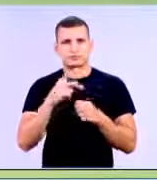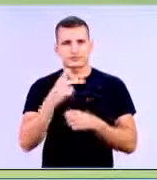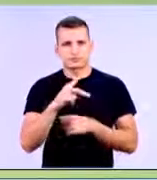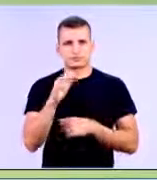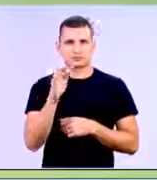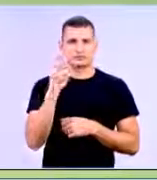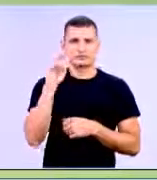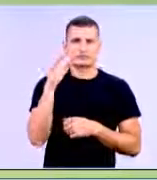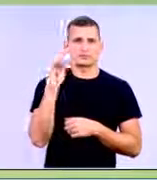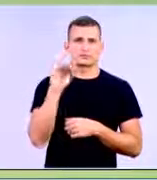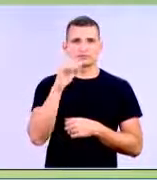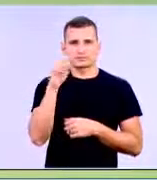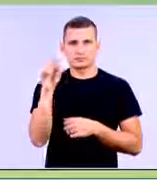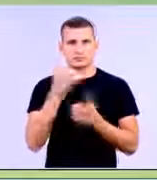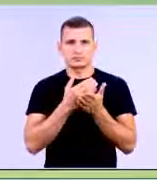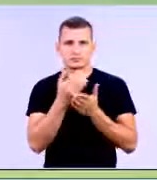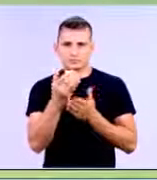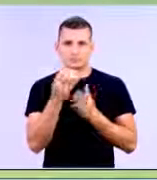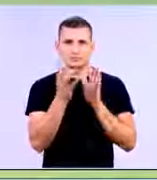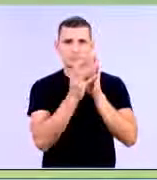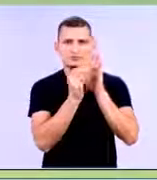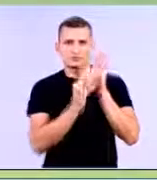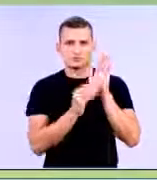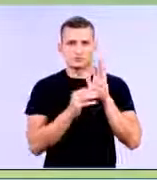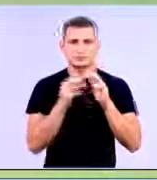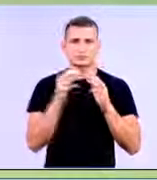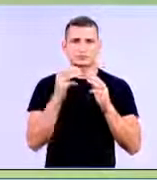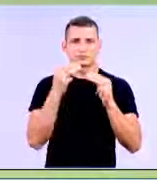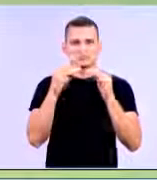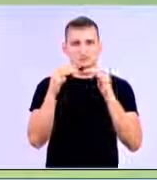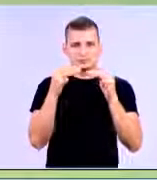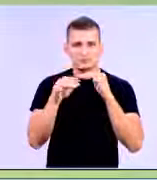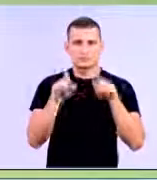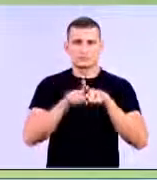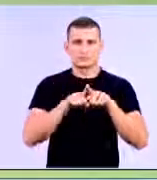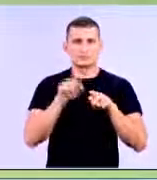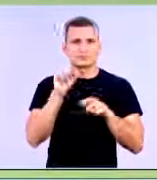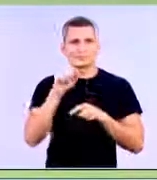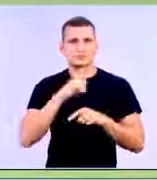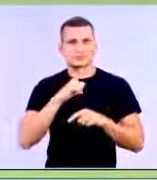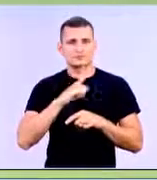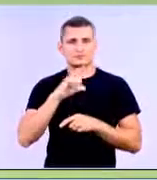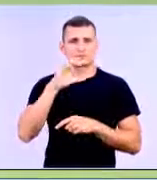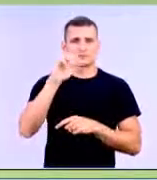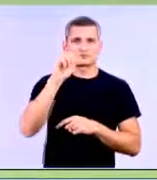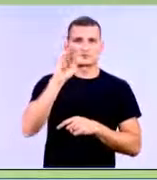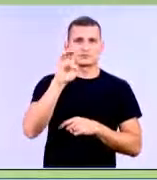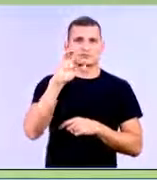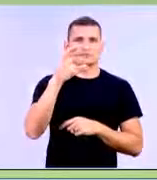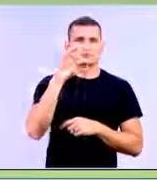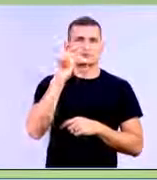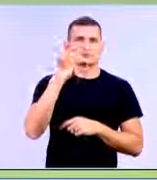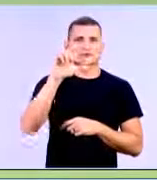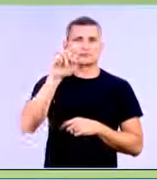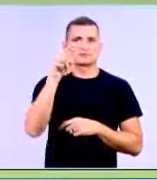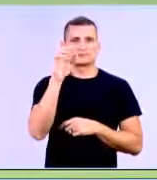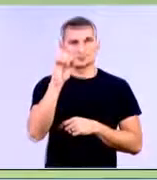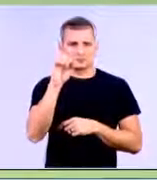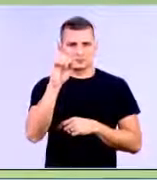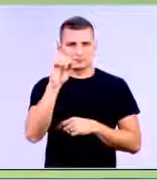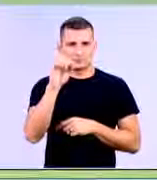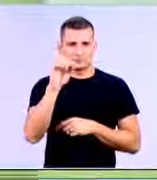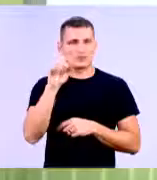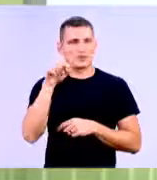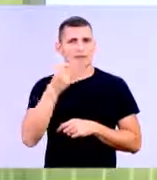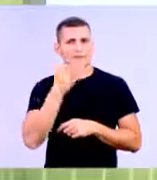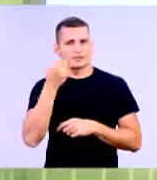do conteúdo da mensagem e dos dados contidos no cabeçalho do pacote. Aqui ele já é bem melhor do que